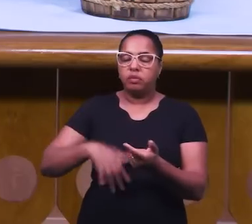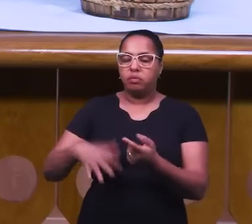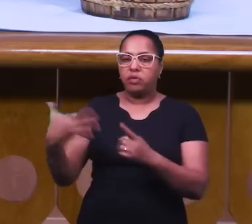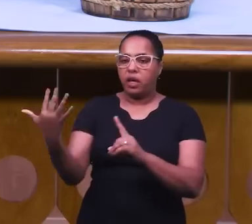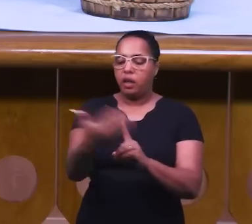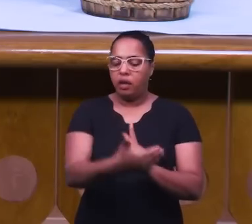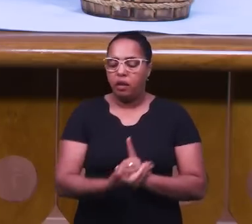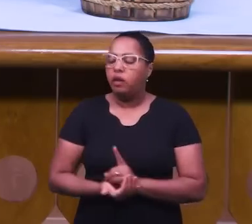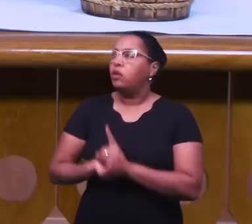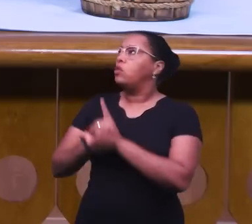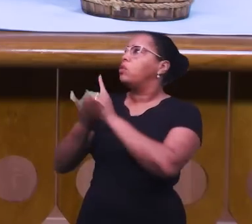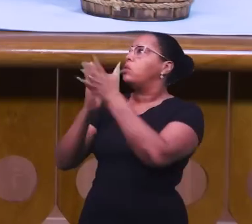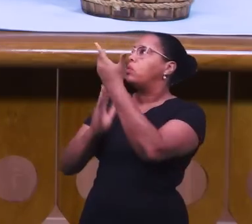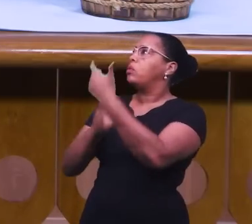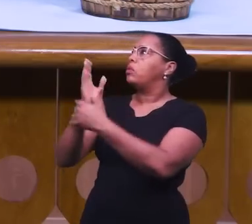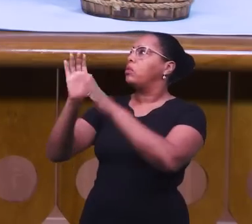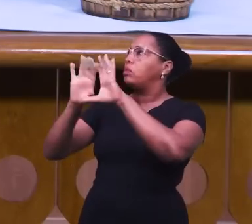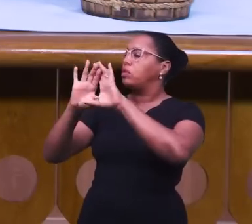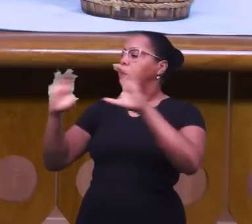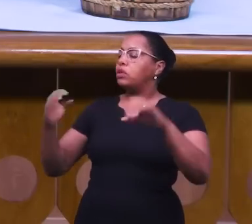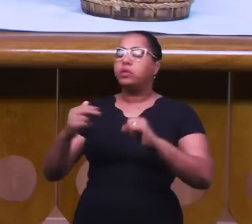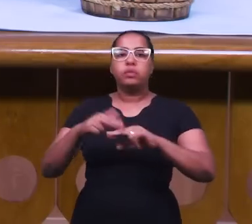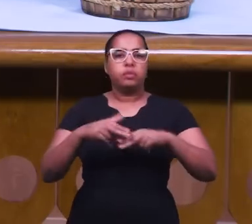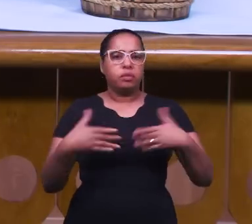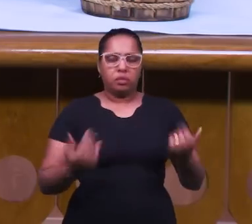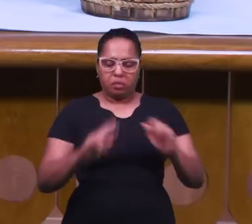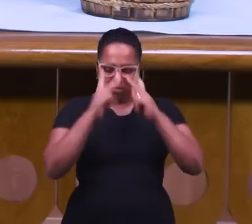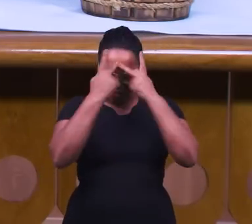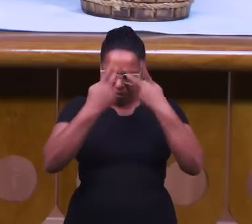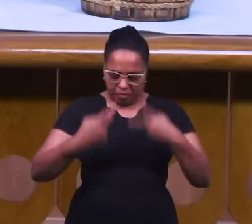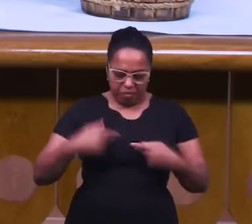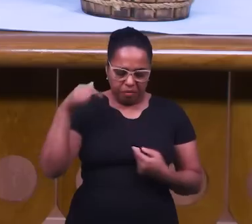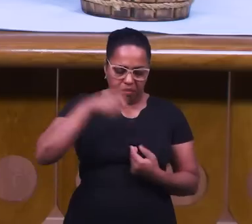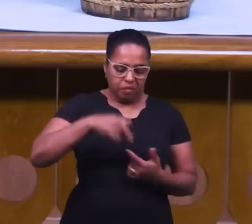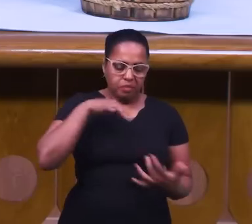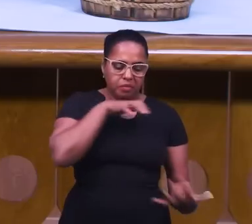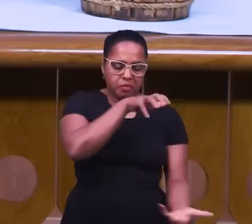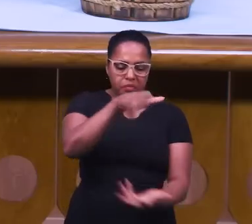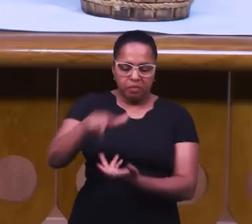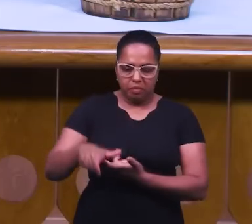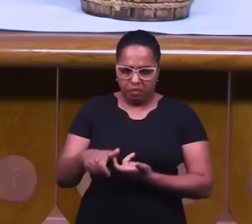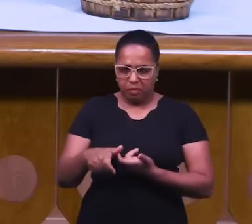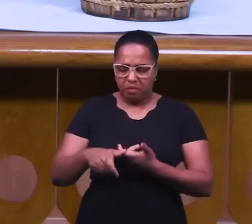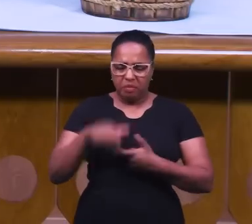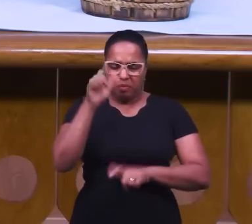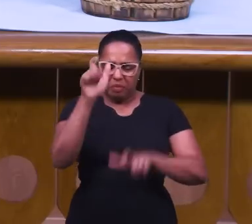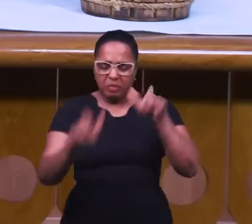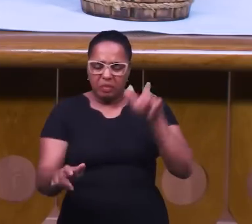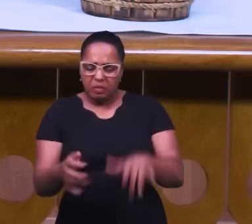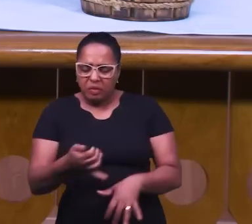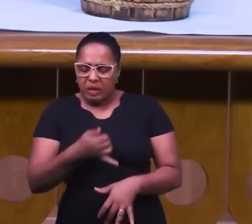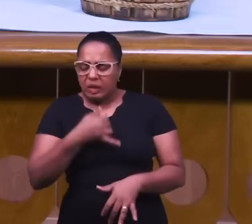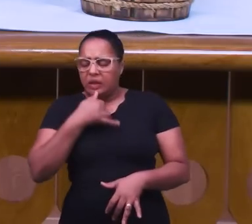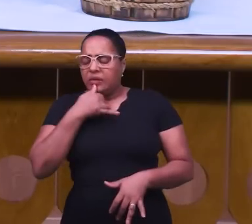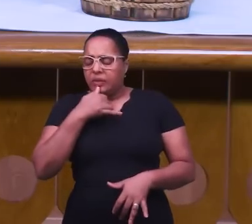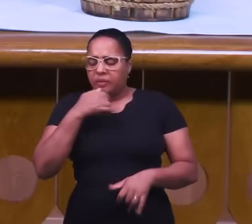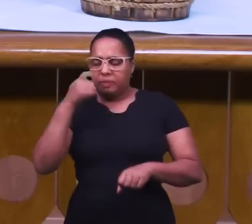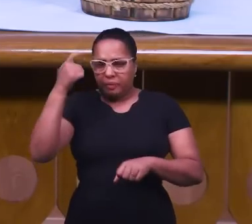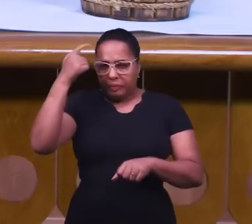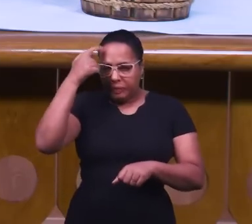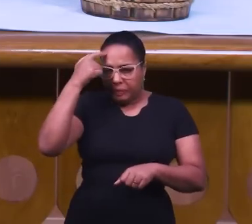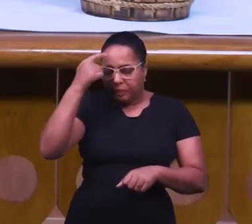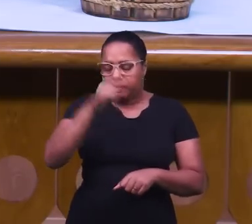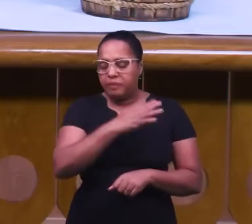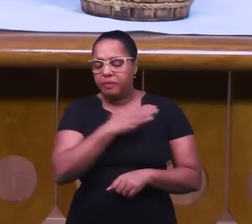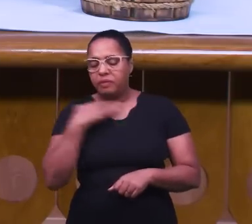livramento para a vida eterna. Porque o homem, na sua vida terrena, ele é um ser infeliz. Quando ele pensa que vai morrer, ele